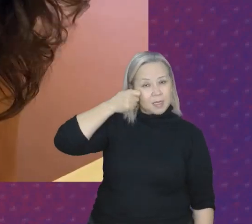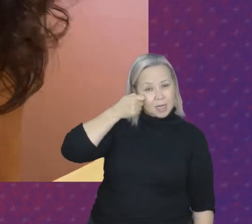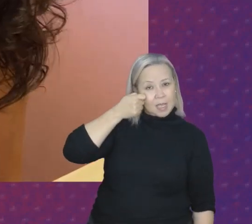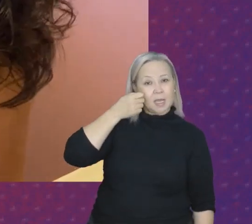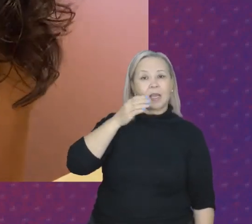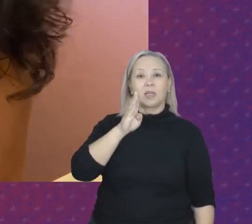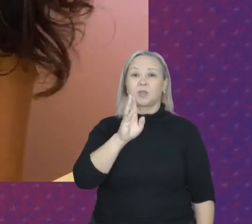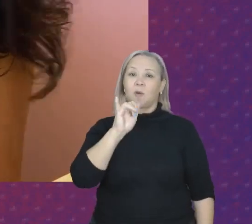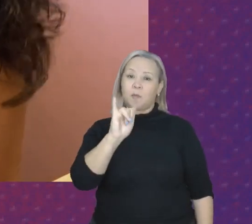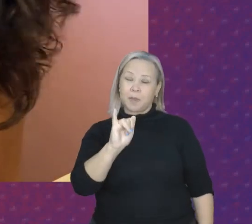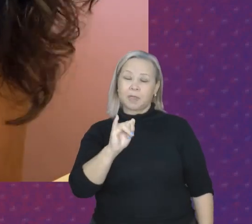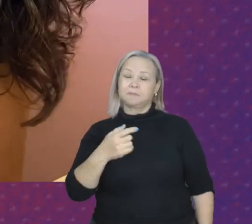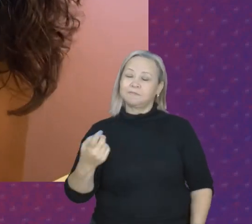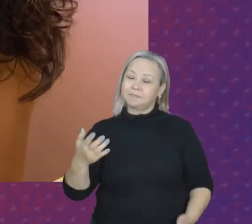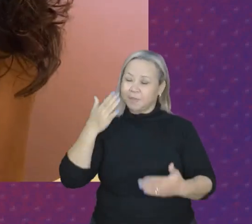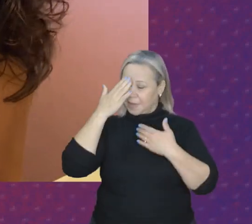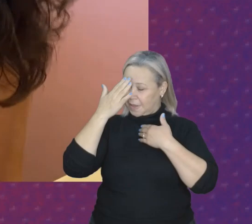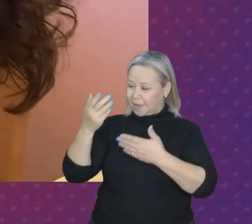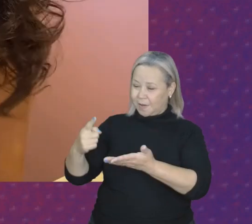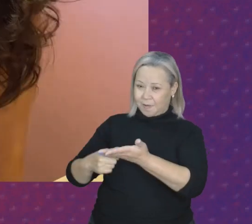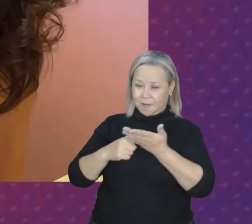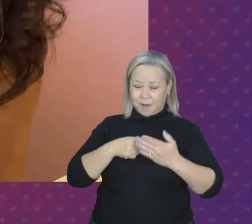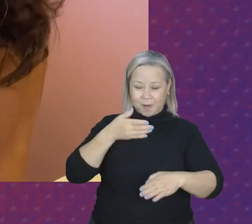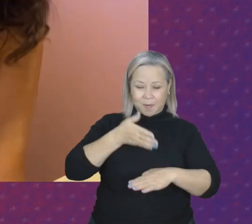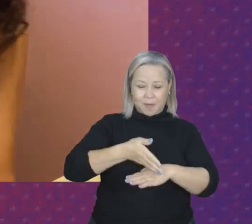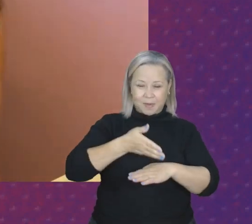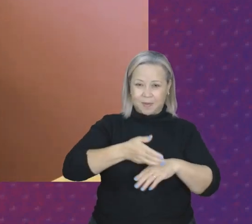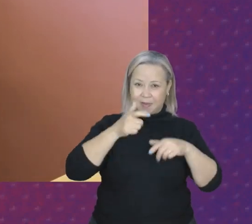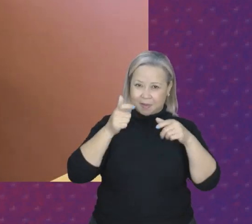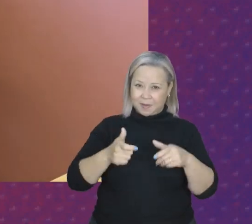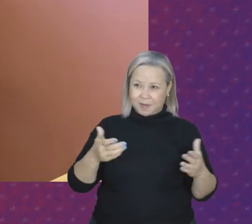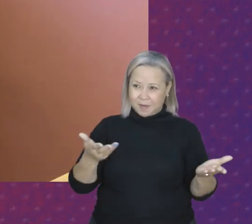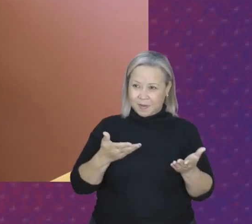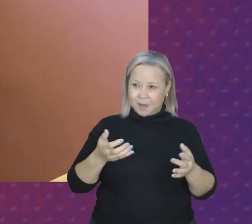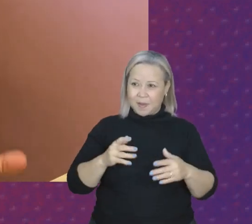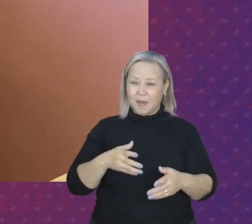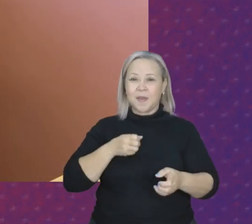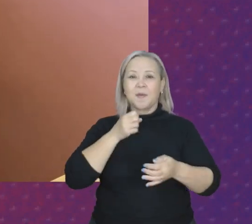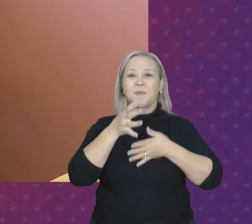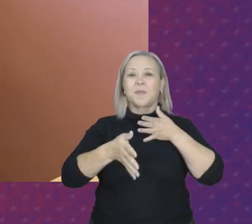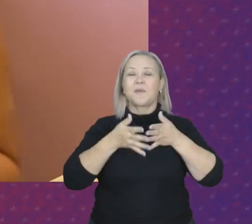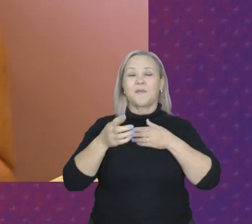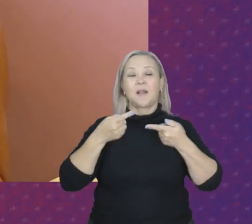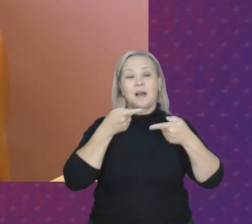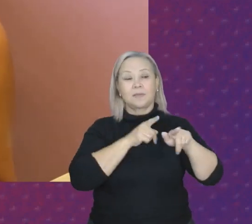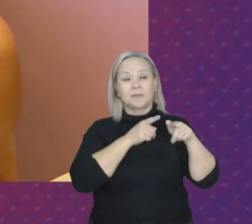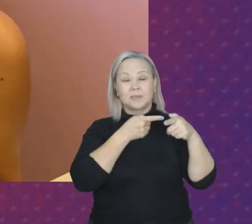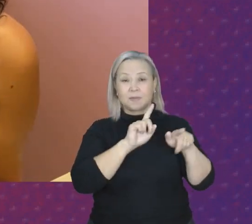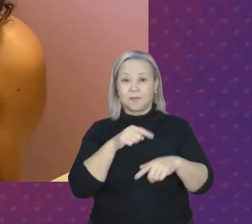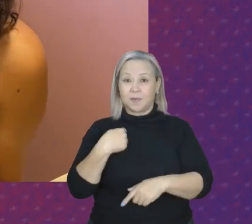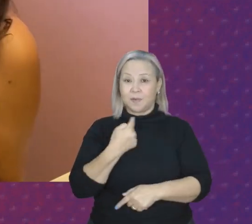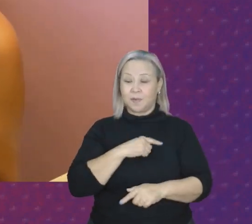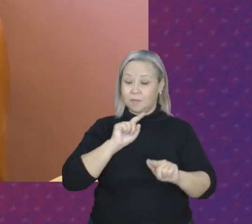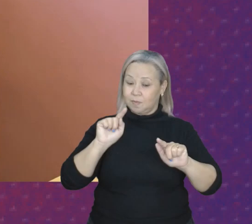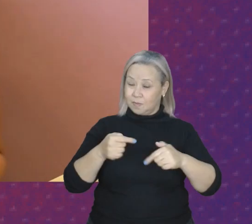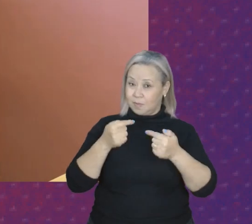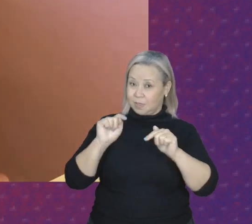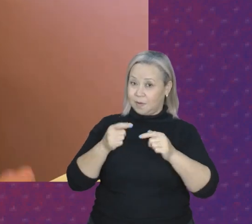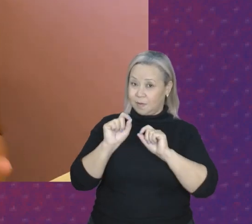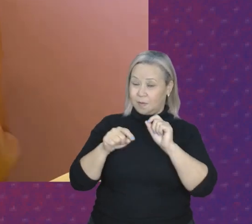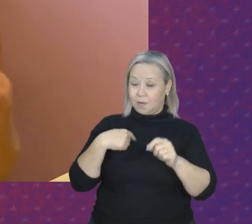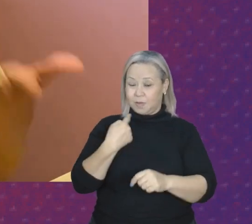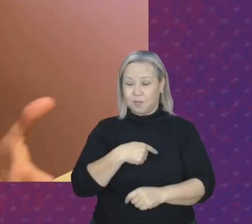Agradeço o convite para estar participando aqui desse espaço hoje para falar um pouco dos desafios que nós, mulheres LGBTs, né,